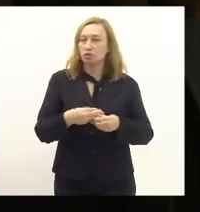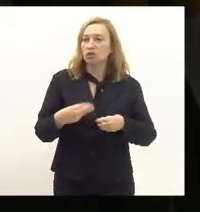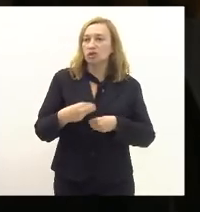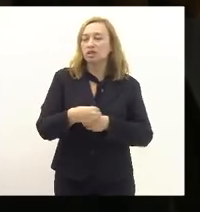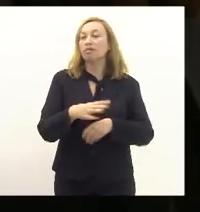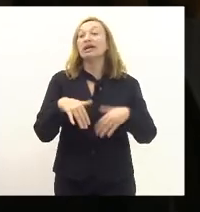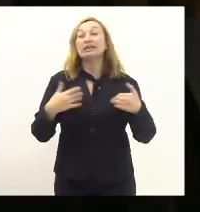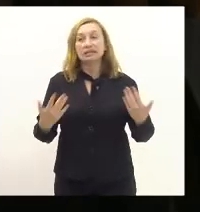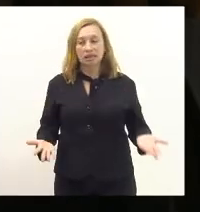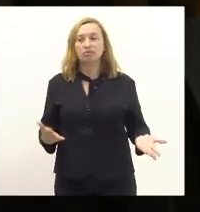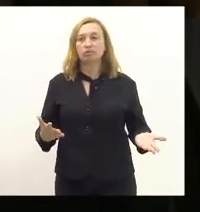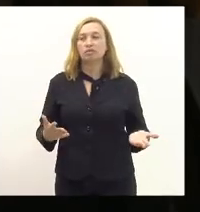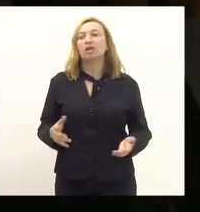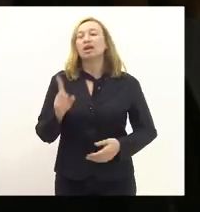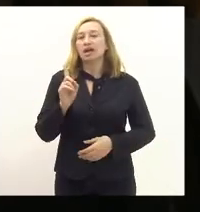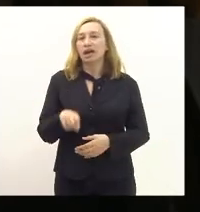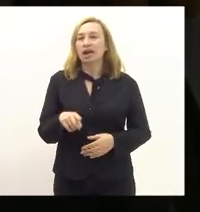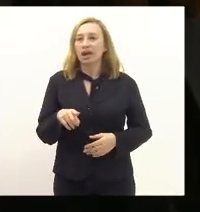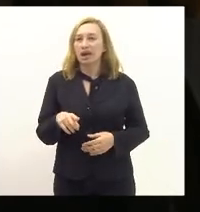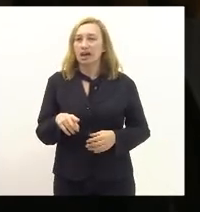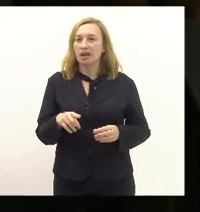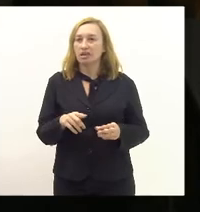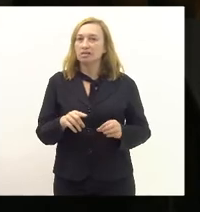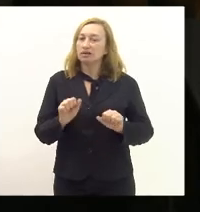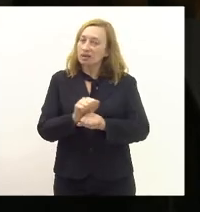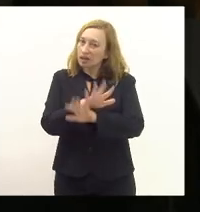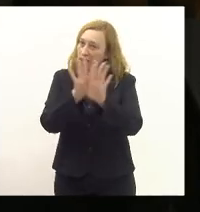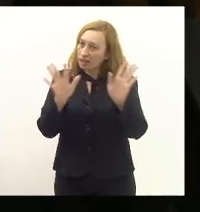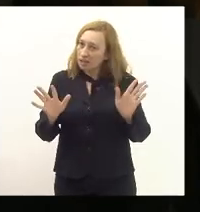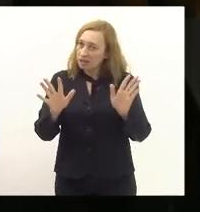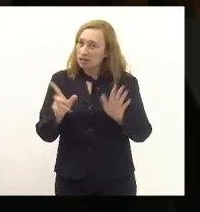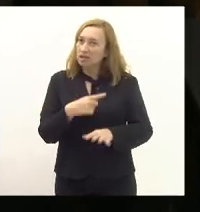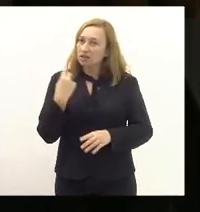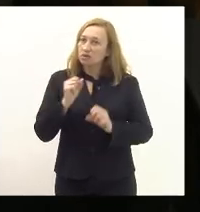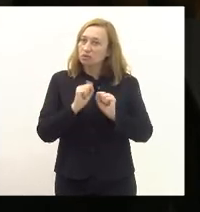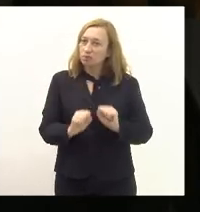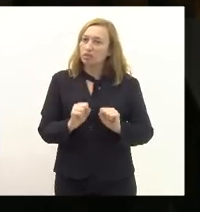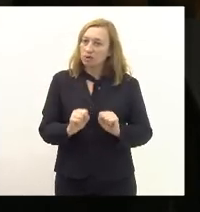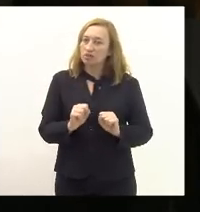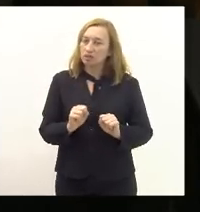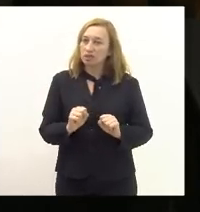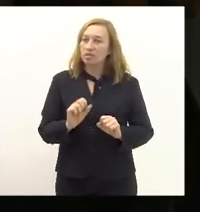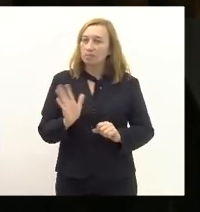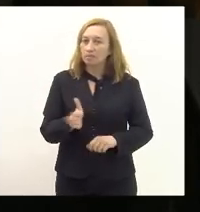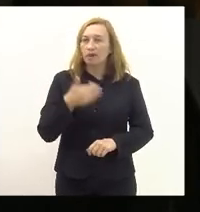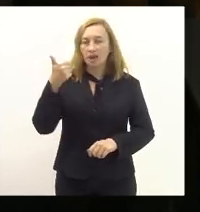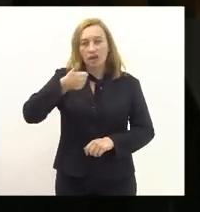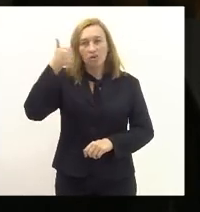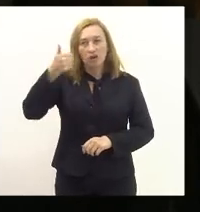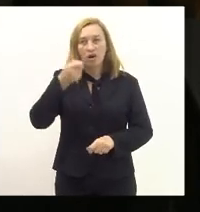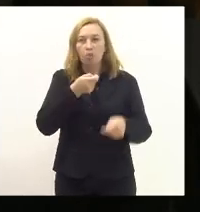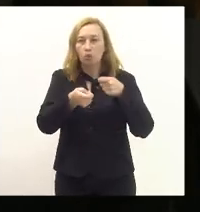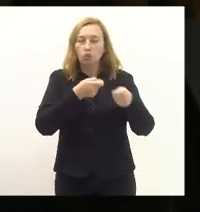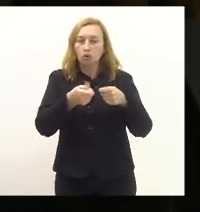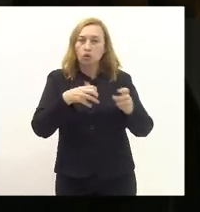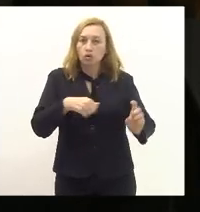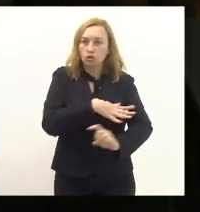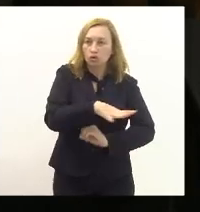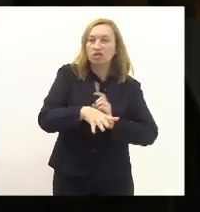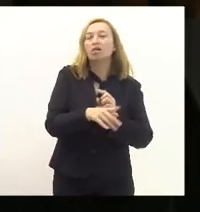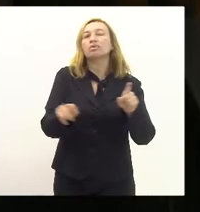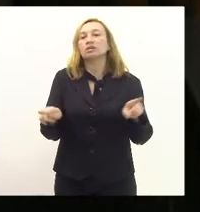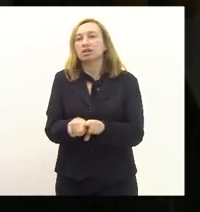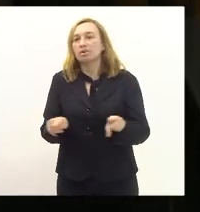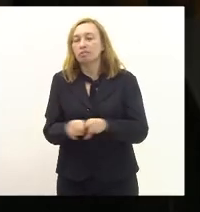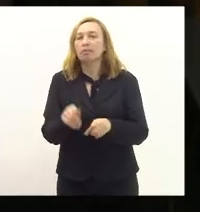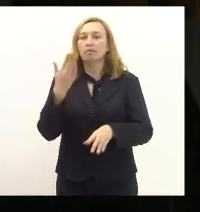Então, isso é uma medida de transparência para que a gente possa aperfeiçoar o controle social e também